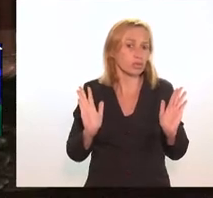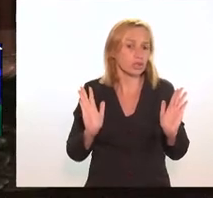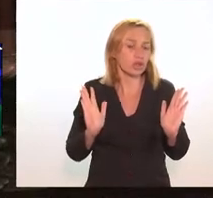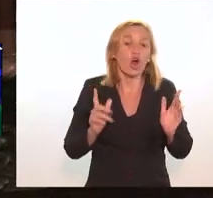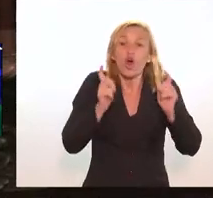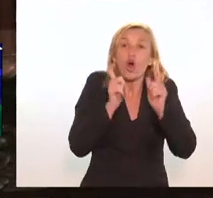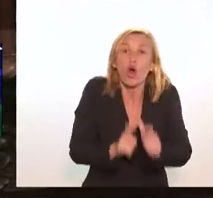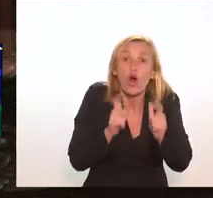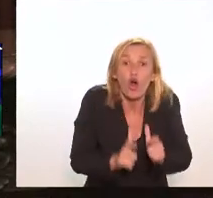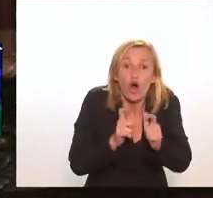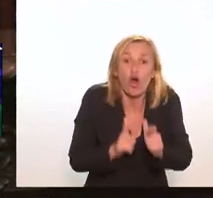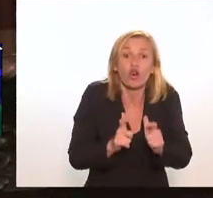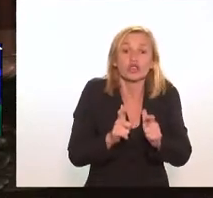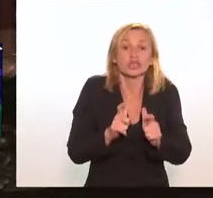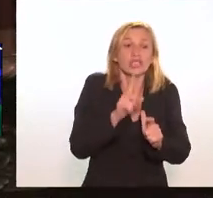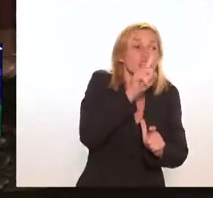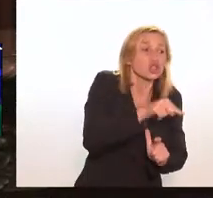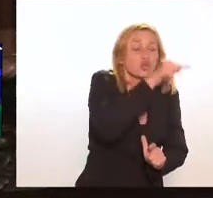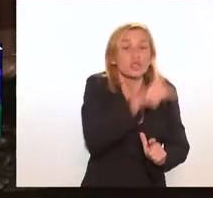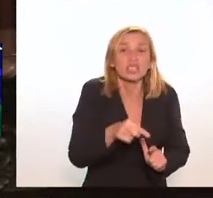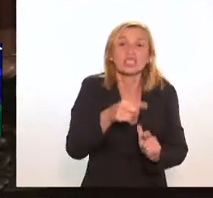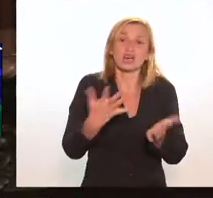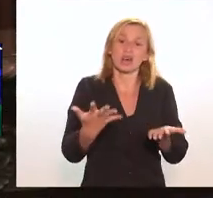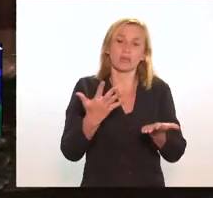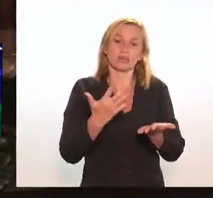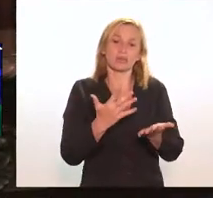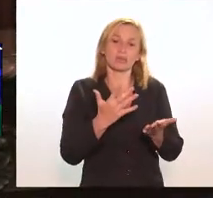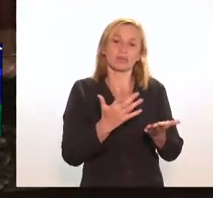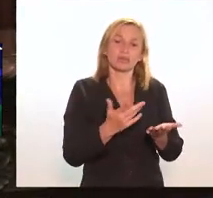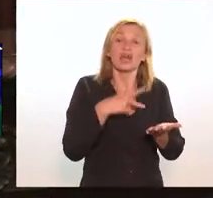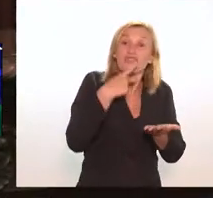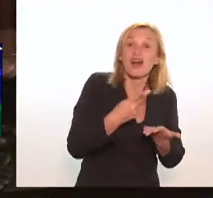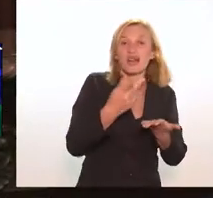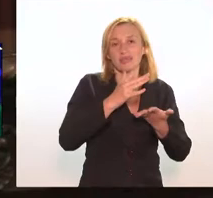Onde está a exclusão nessa forma de tratamento?